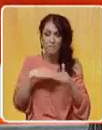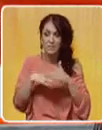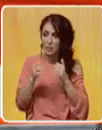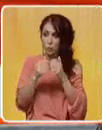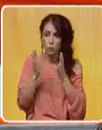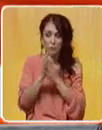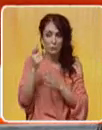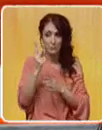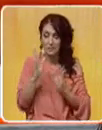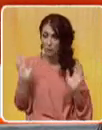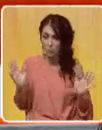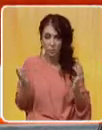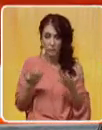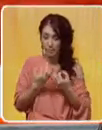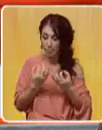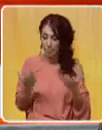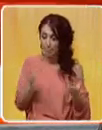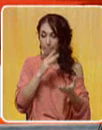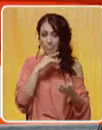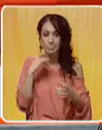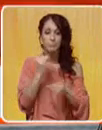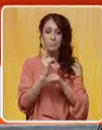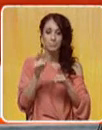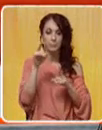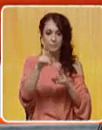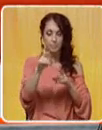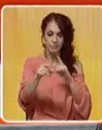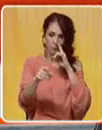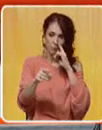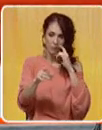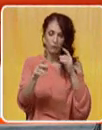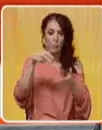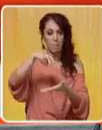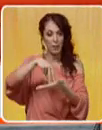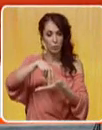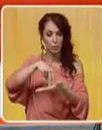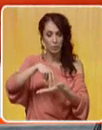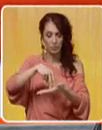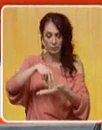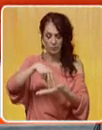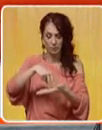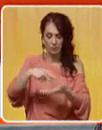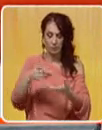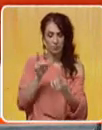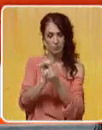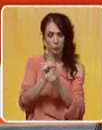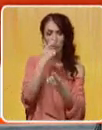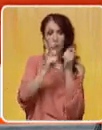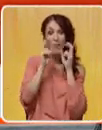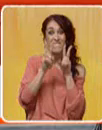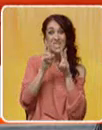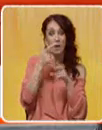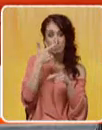espectador e é é é curioso porque que isto foi uma coisa feita em palco eh com gente a